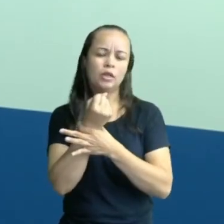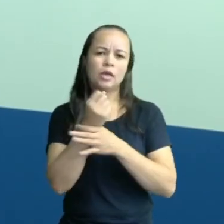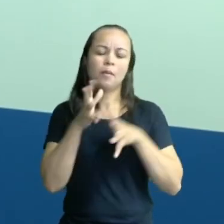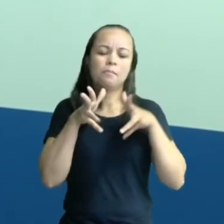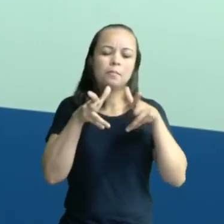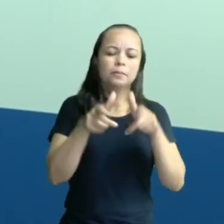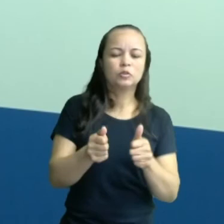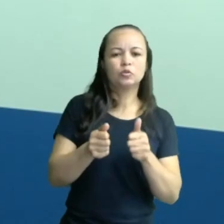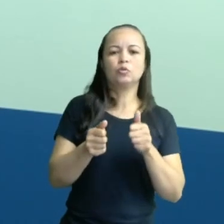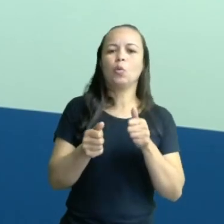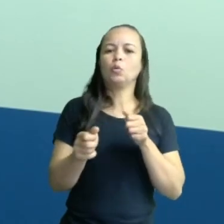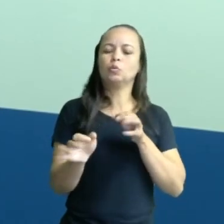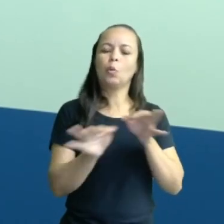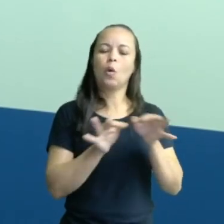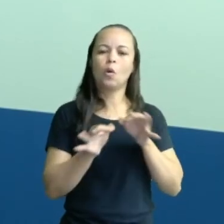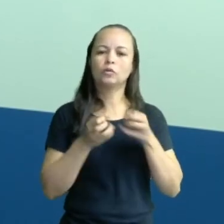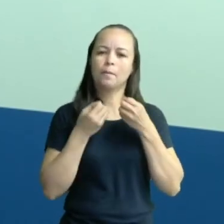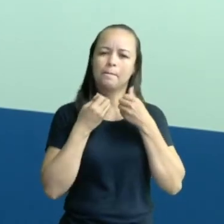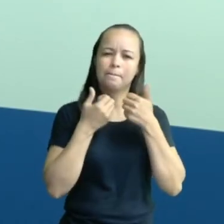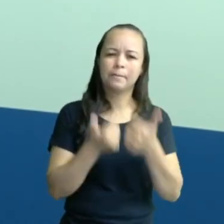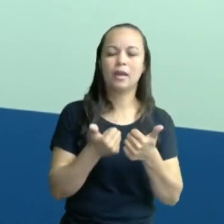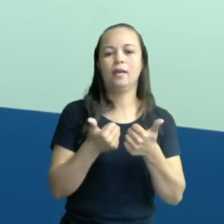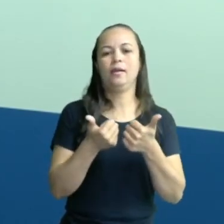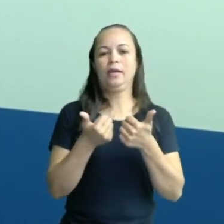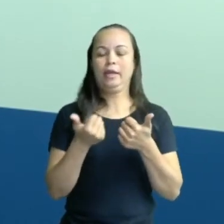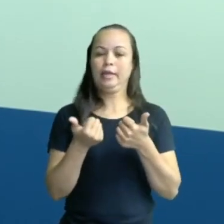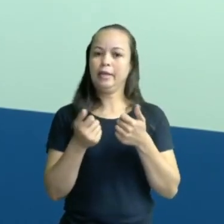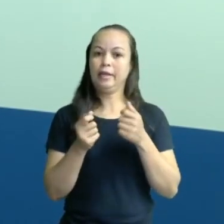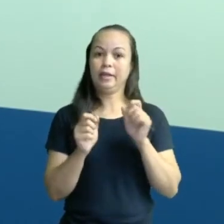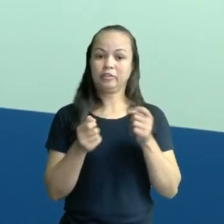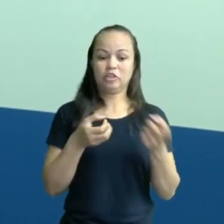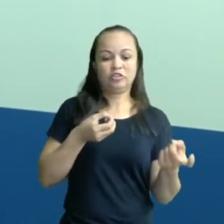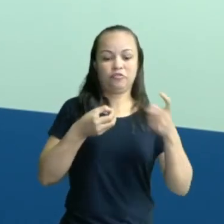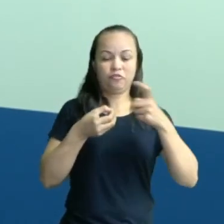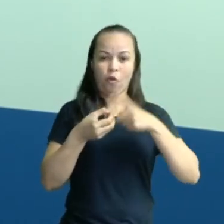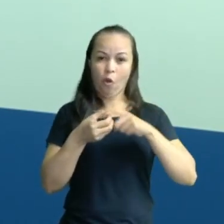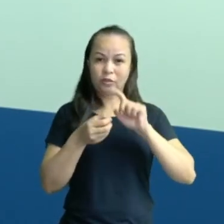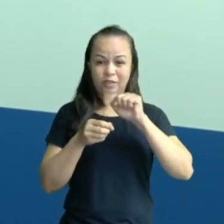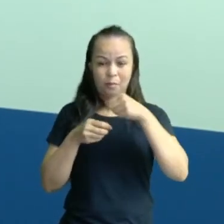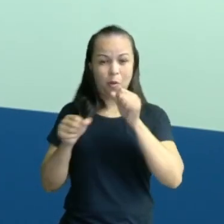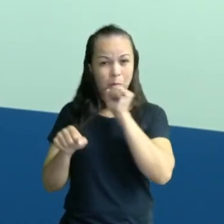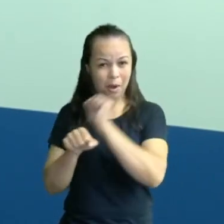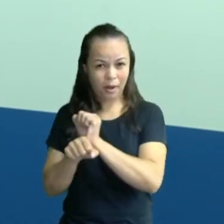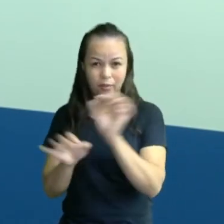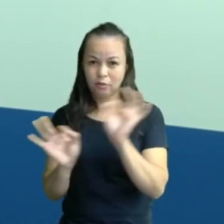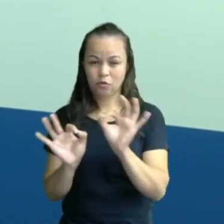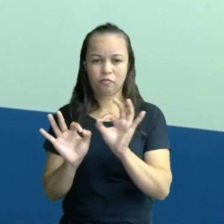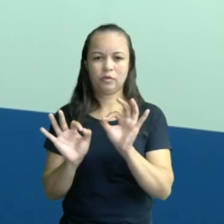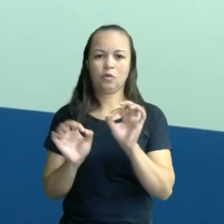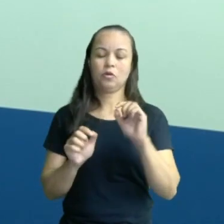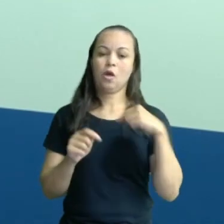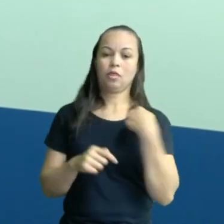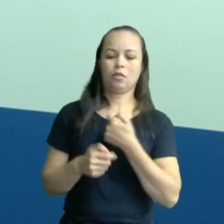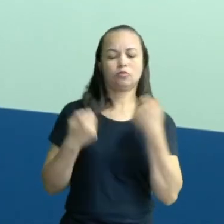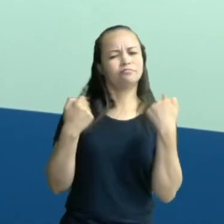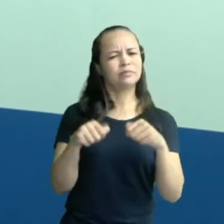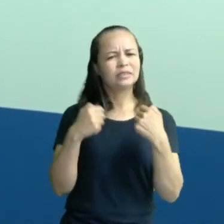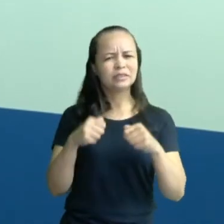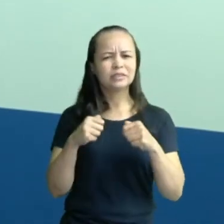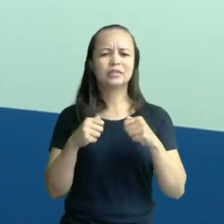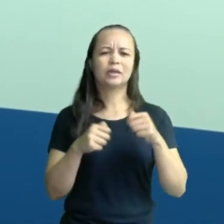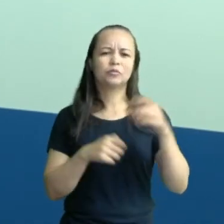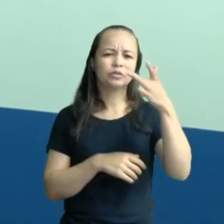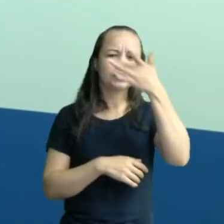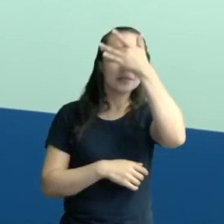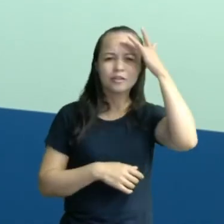tudo funcione bem, para que a gente volte e depois não precise parar de novo, a gente precisa que a maioria da